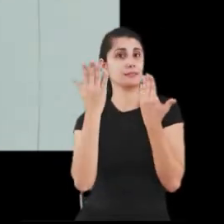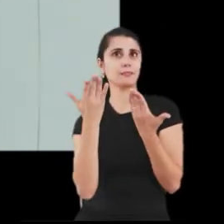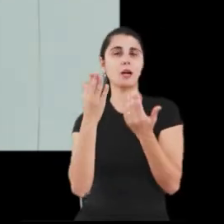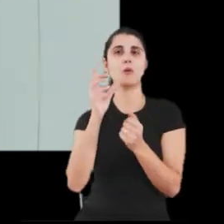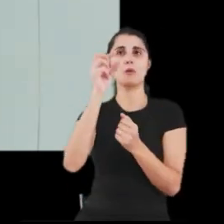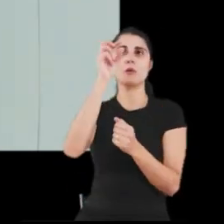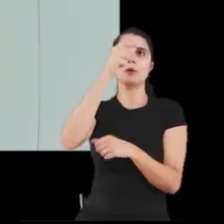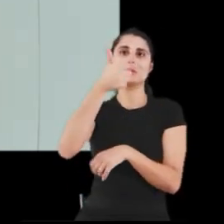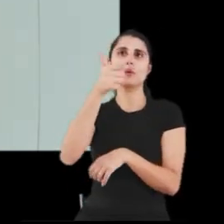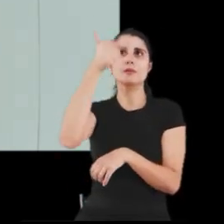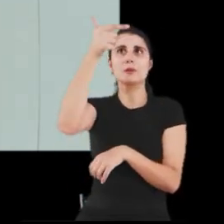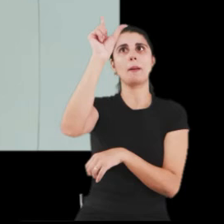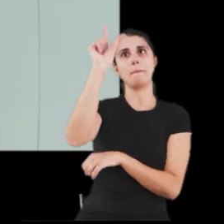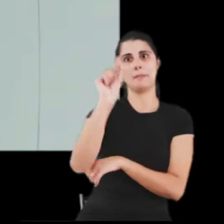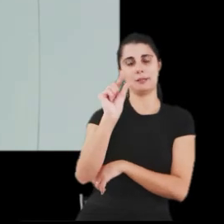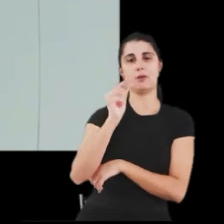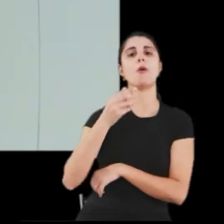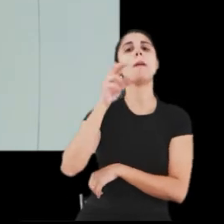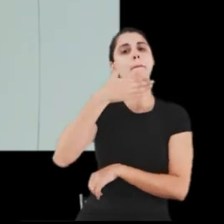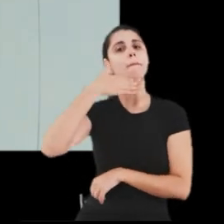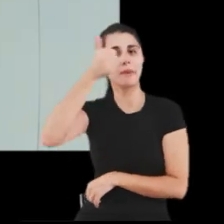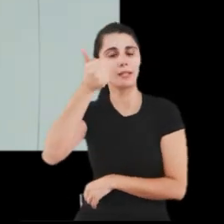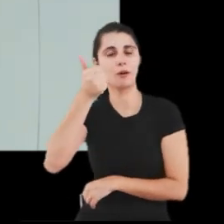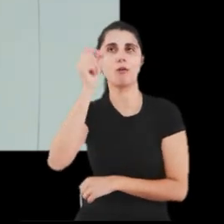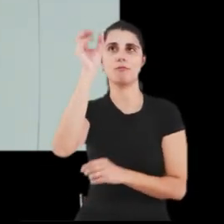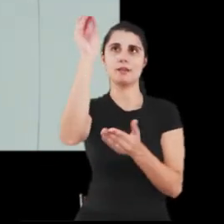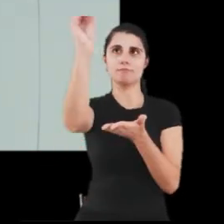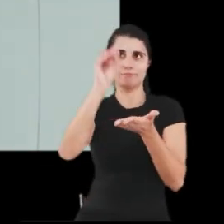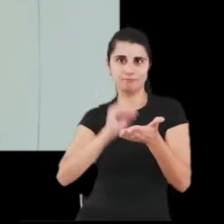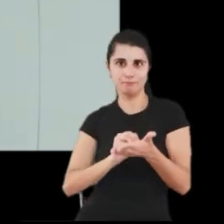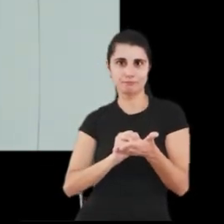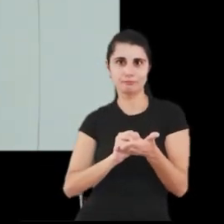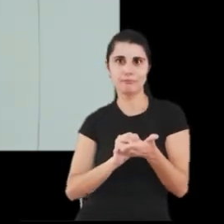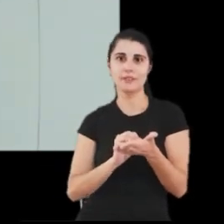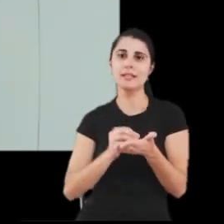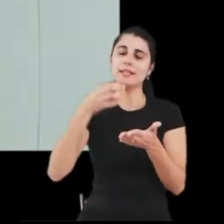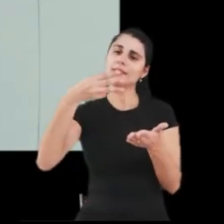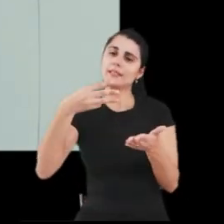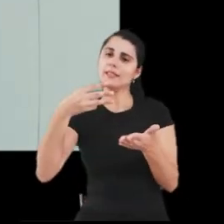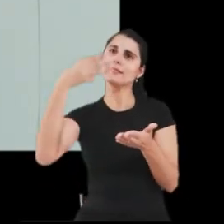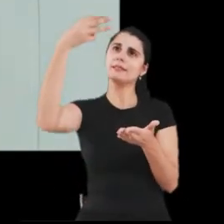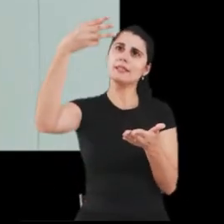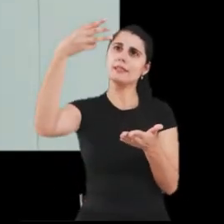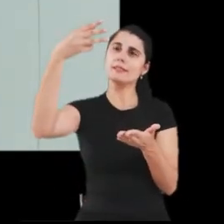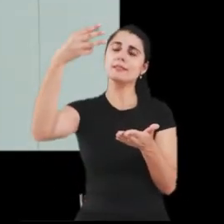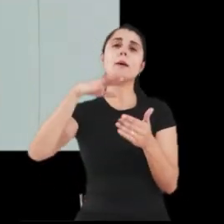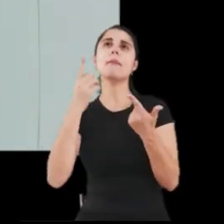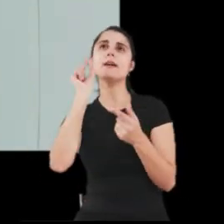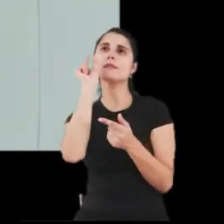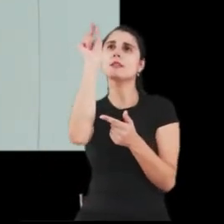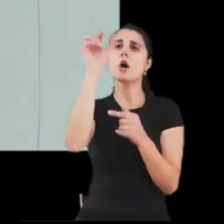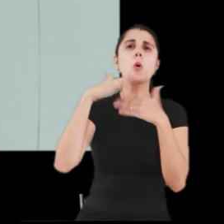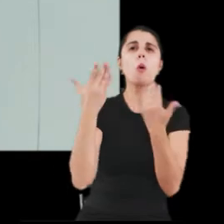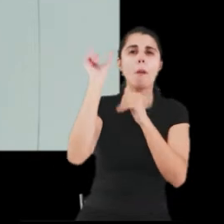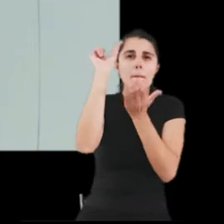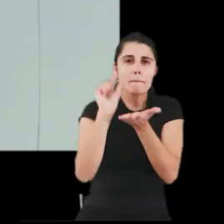ao quadrado. Quando eu observo 3 elevado a 1 e 3 elevado ao quadrado, veja que 3 elevado a 1